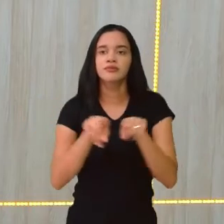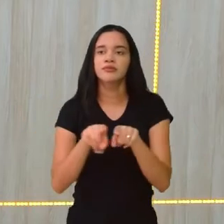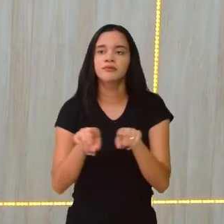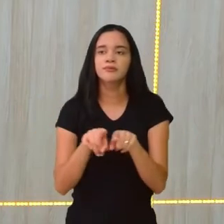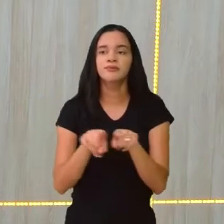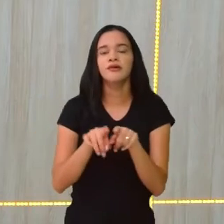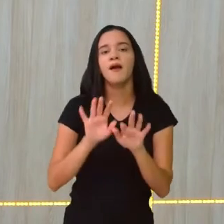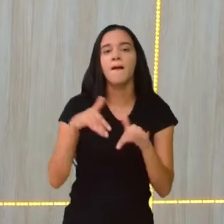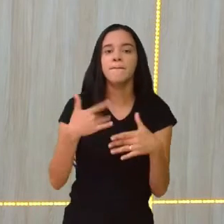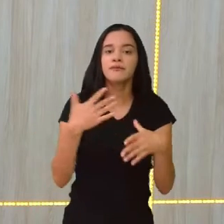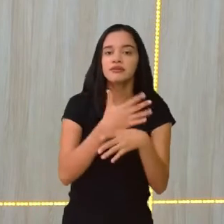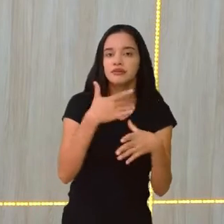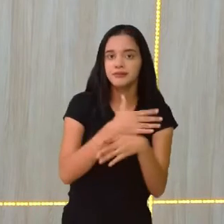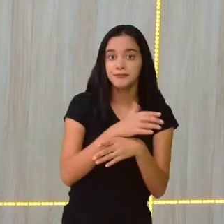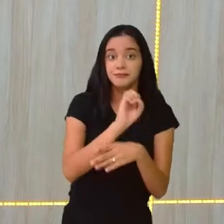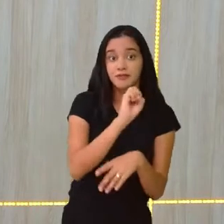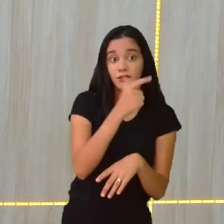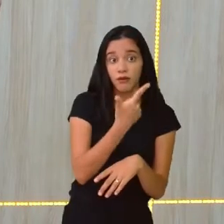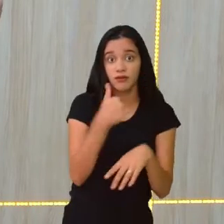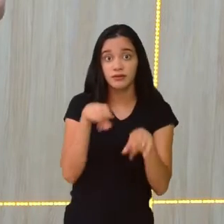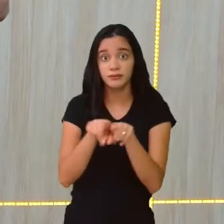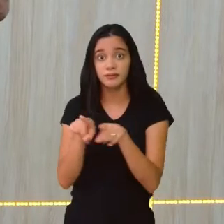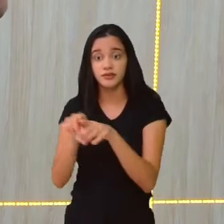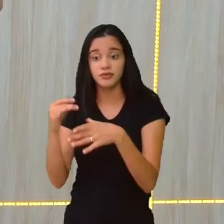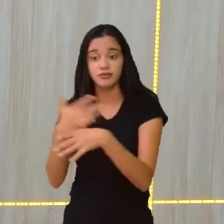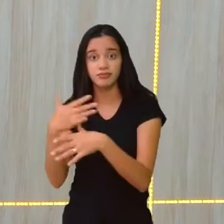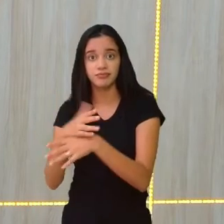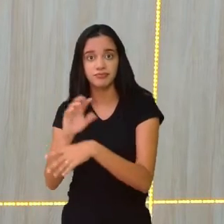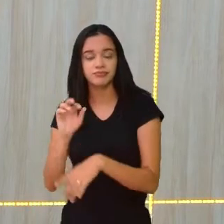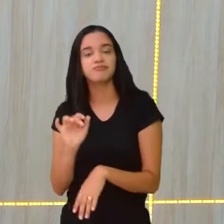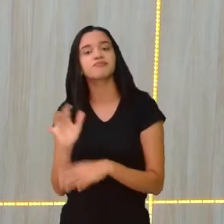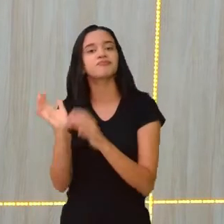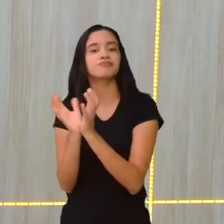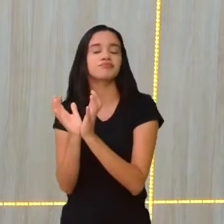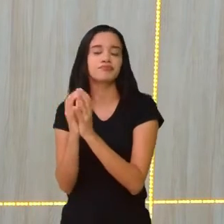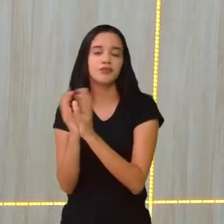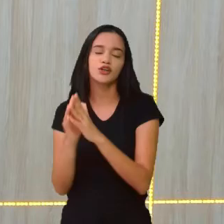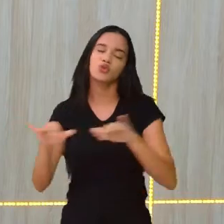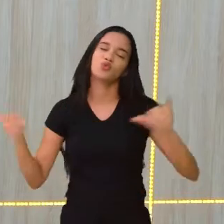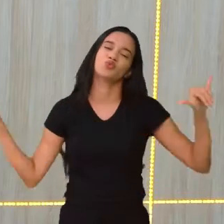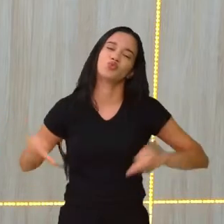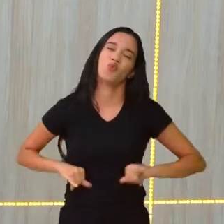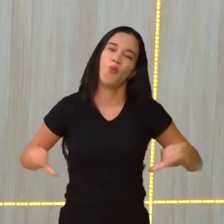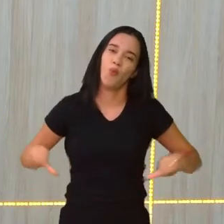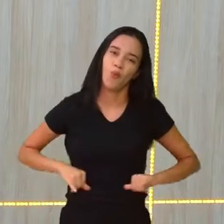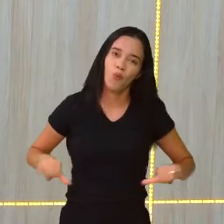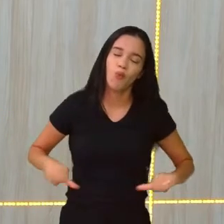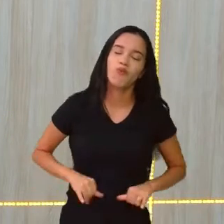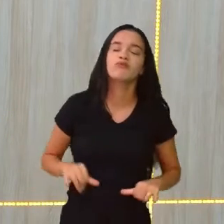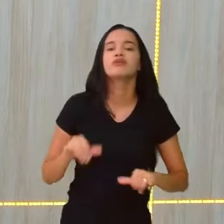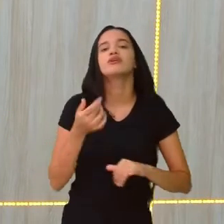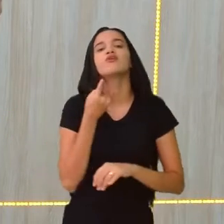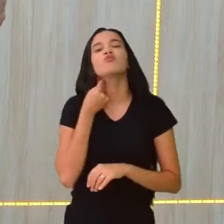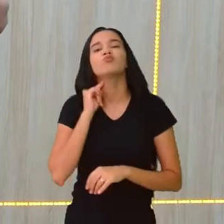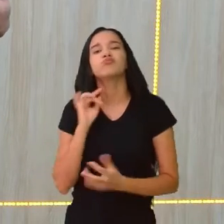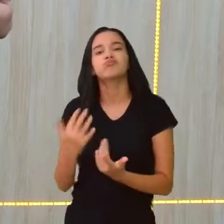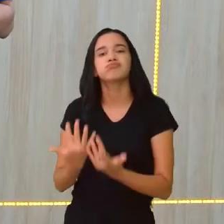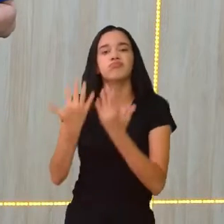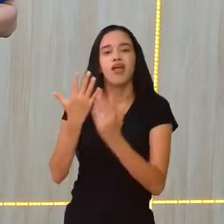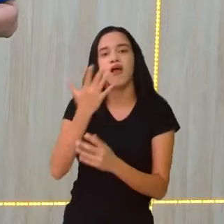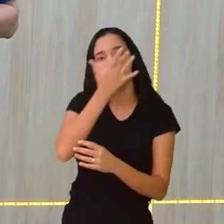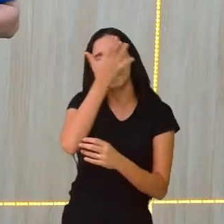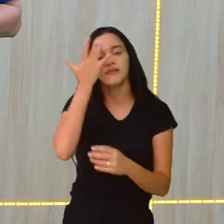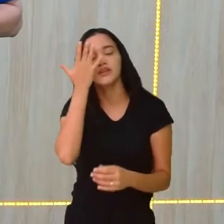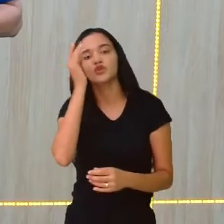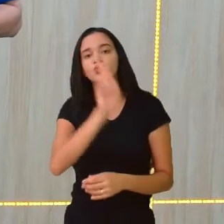Olinda. Mas o rio Beberibe também sofre, gente. Sofre também com a poluição, não é? Com as pessoas que utilizam de